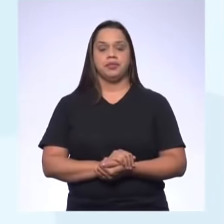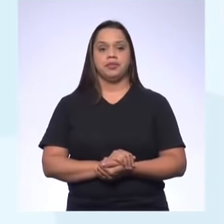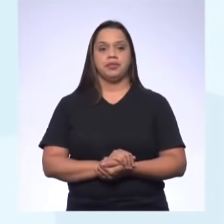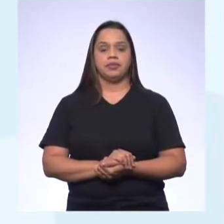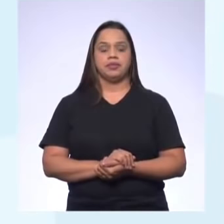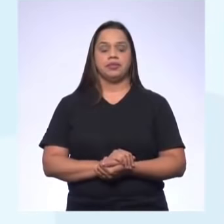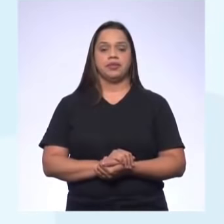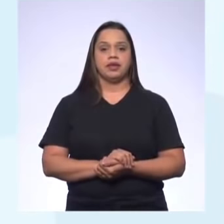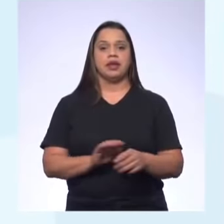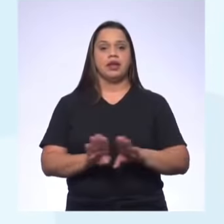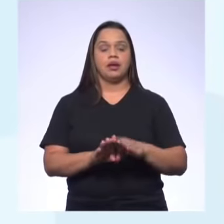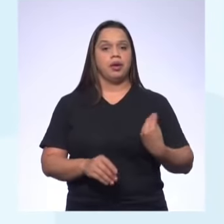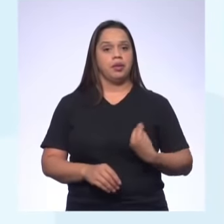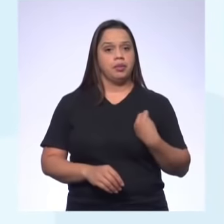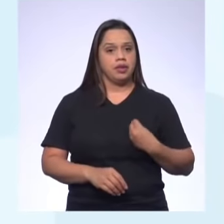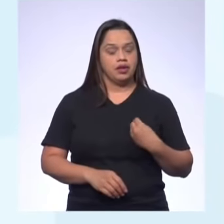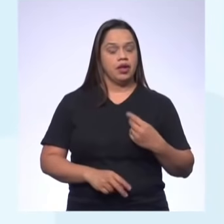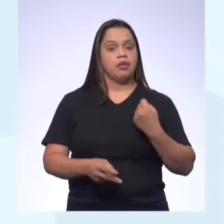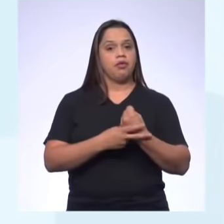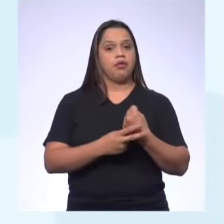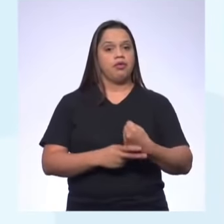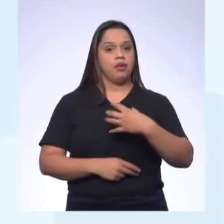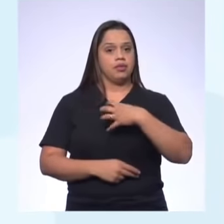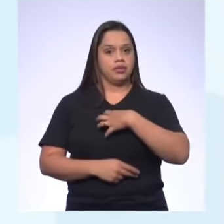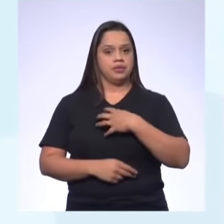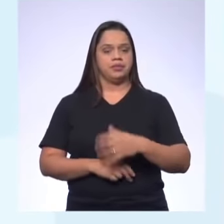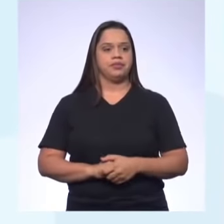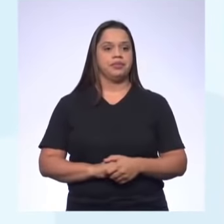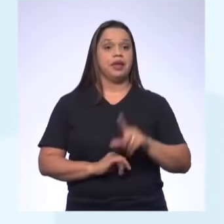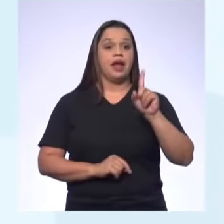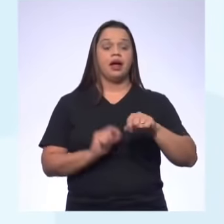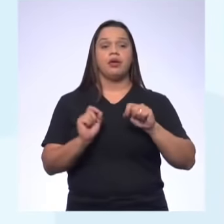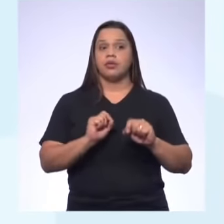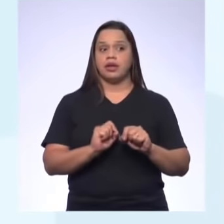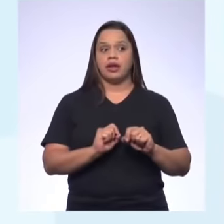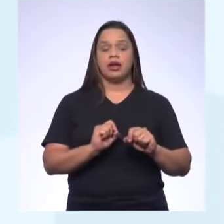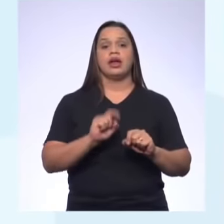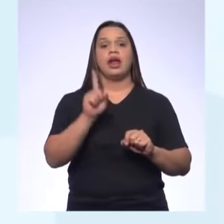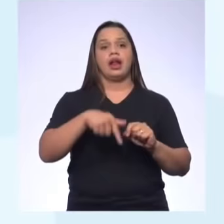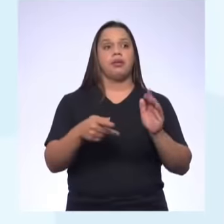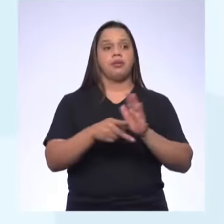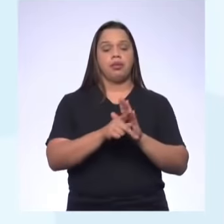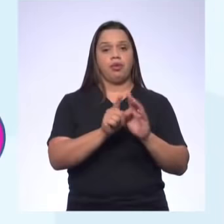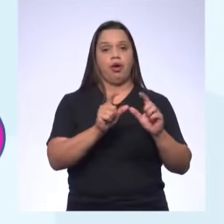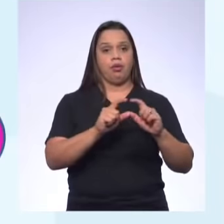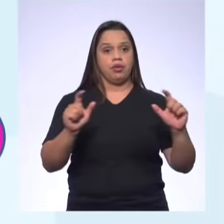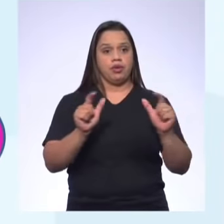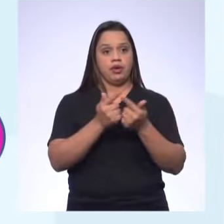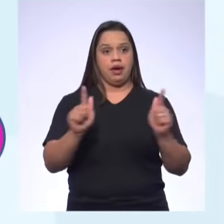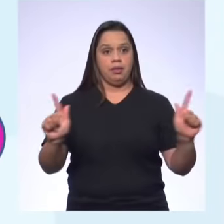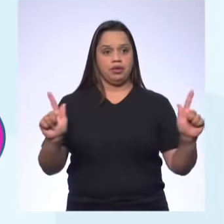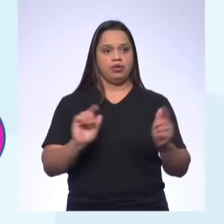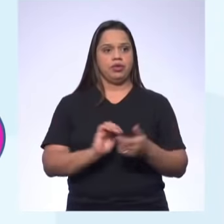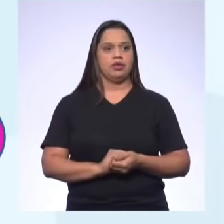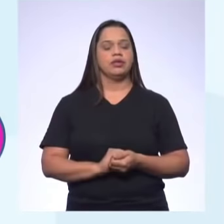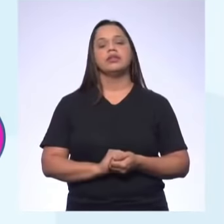E o presente com o do verbo ser. Então, essas foram aí as partes gramaticais. Mais uma, por favor,